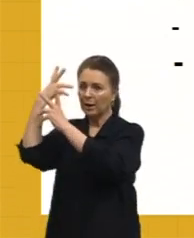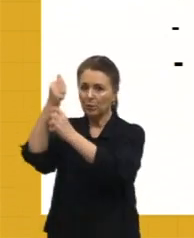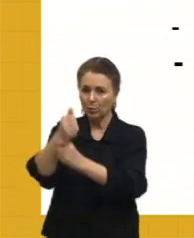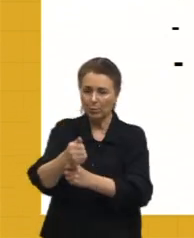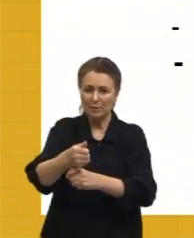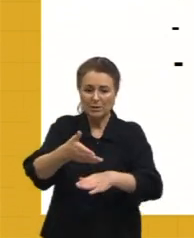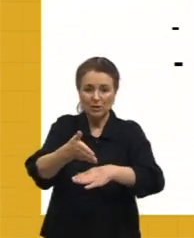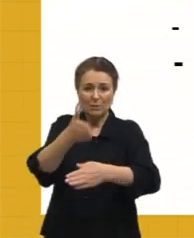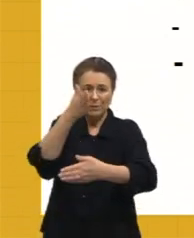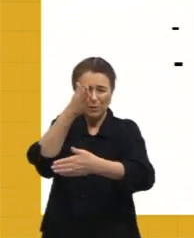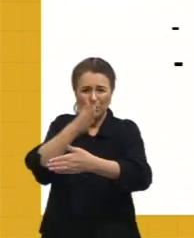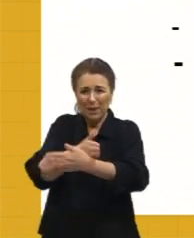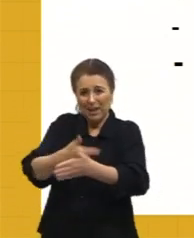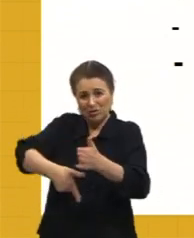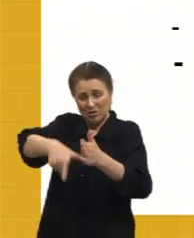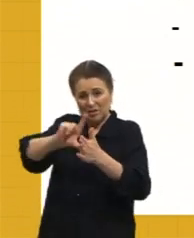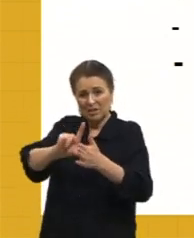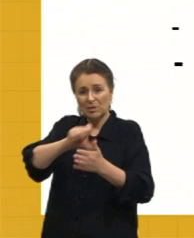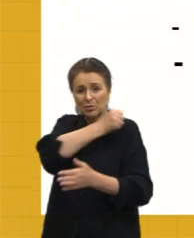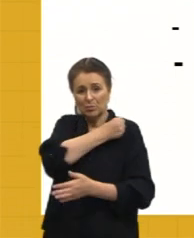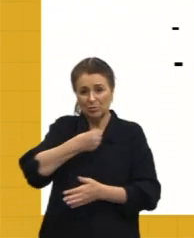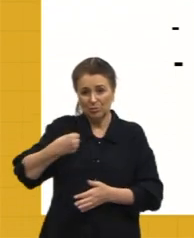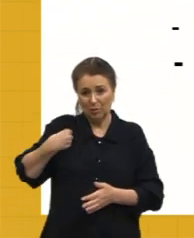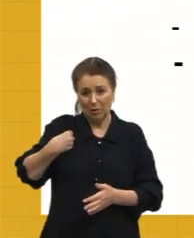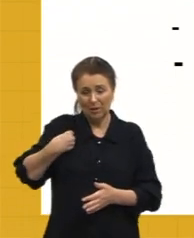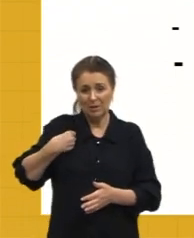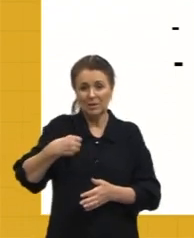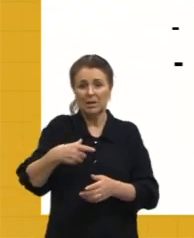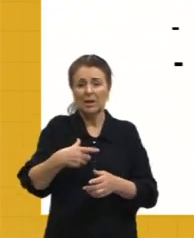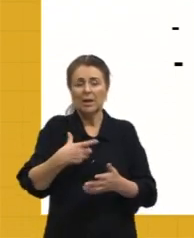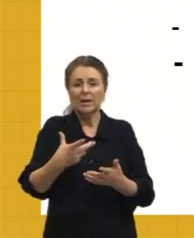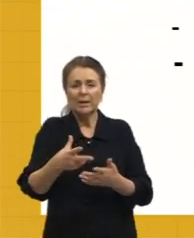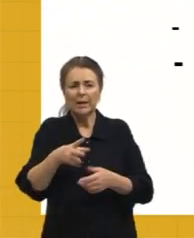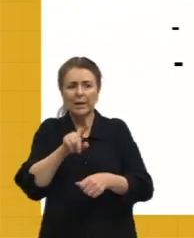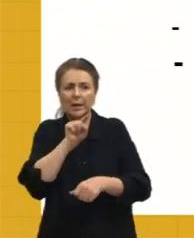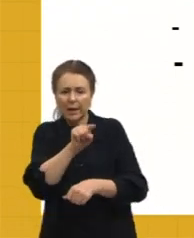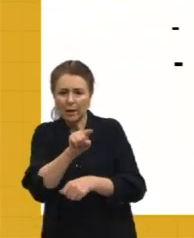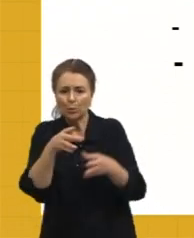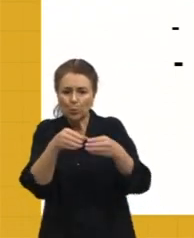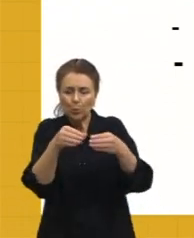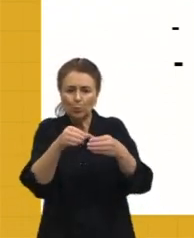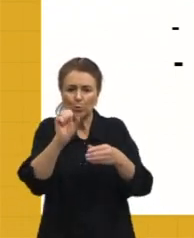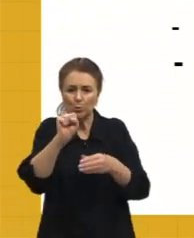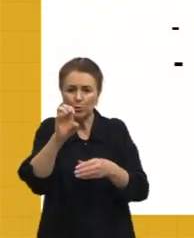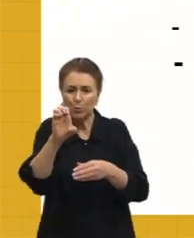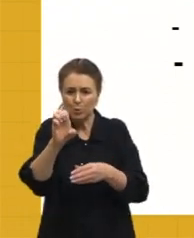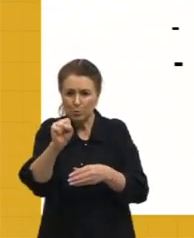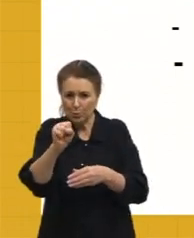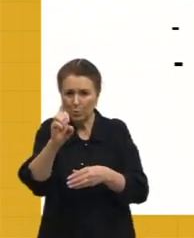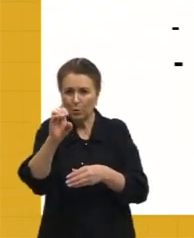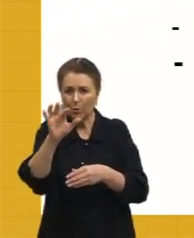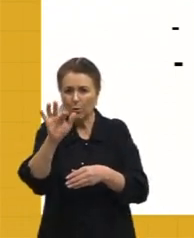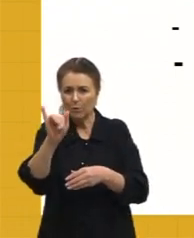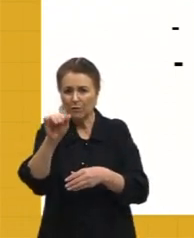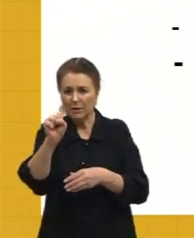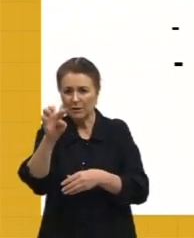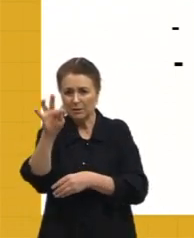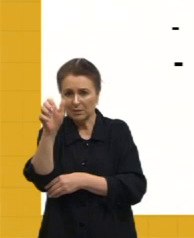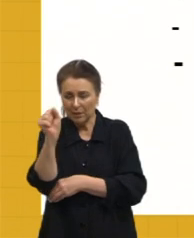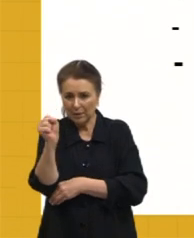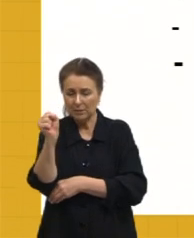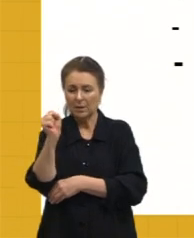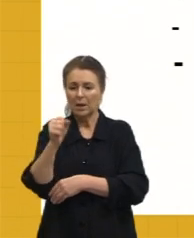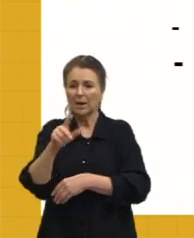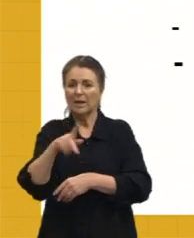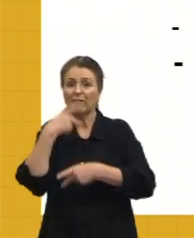do sofistas o sofismo né que é é preservado enfim fundamentavam na na arte da retórica e não muito na questão